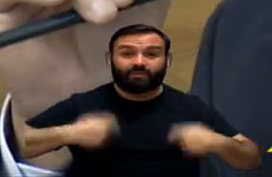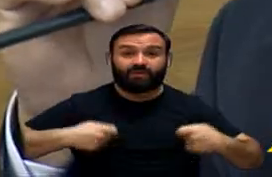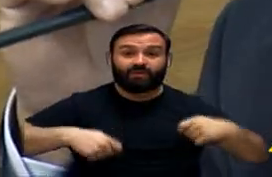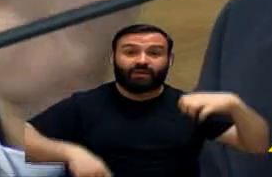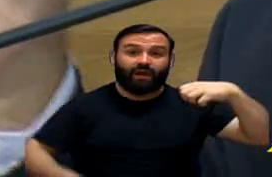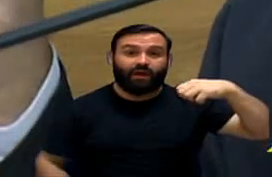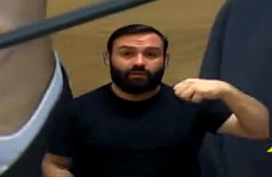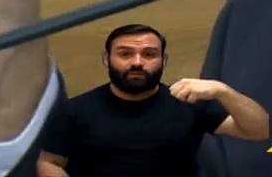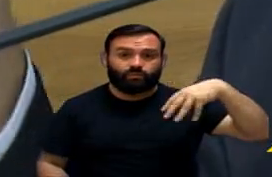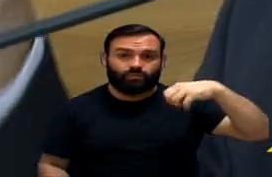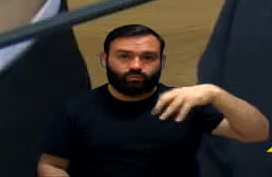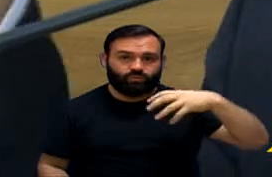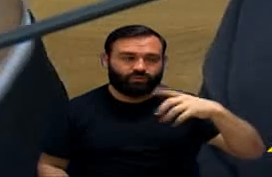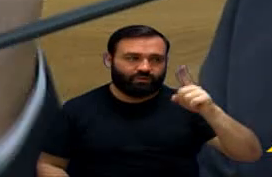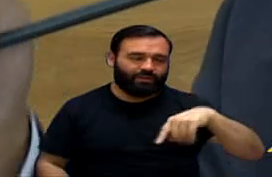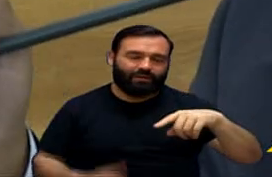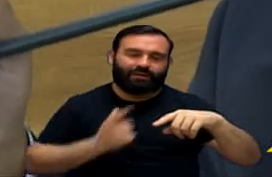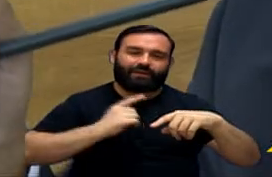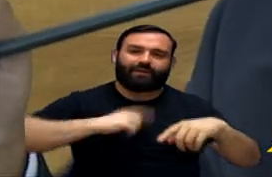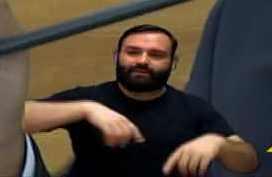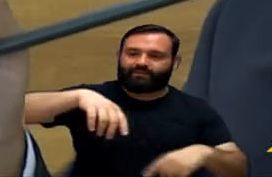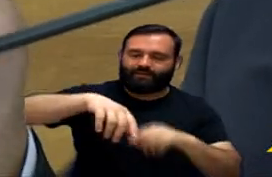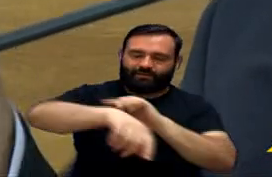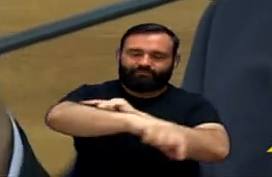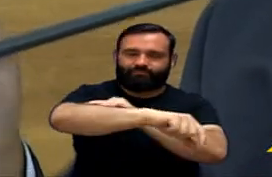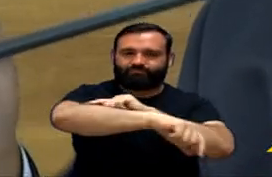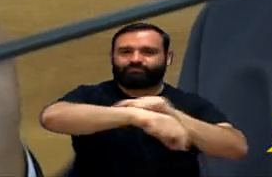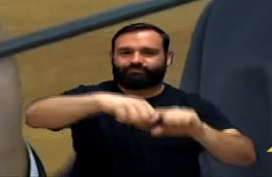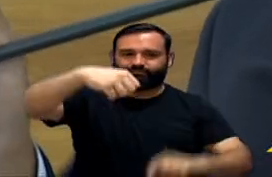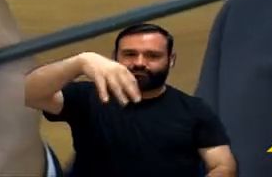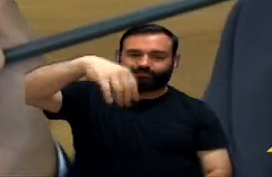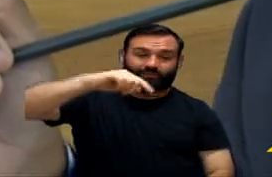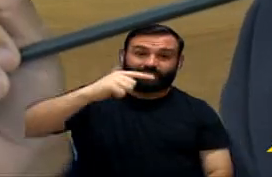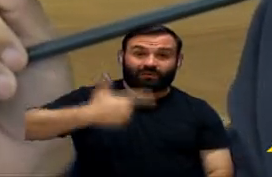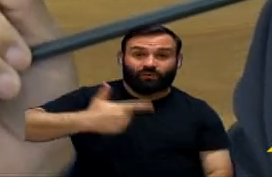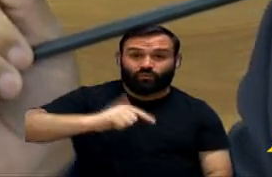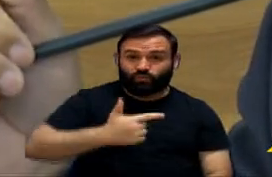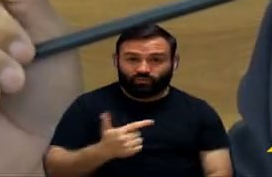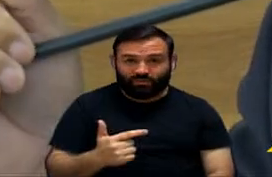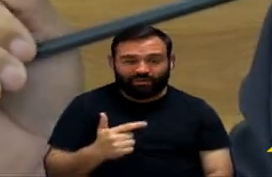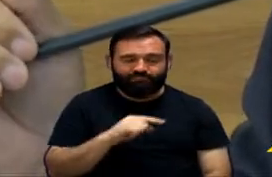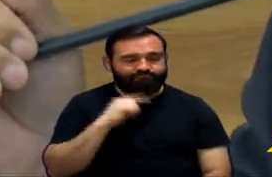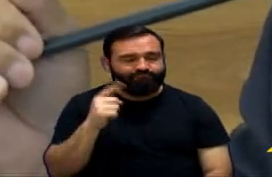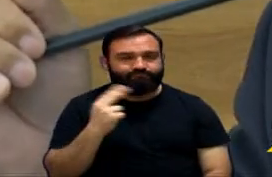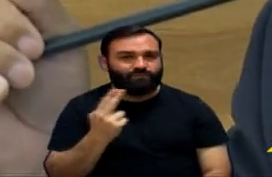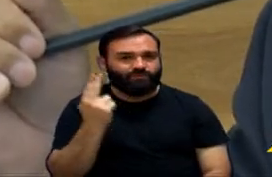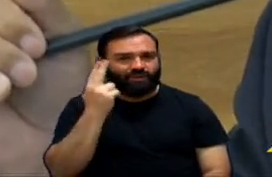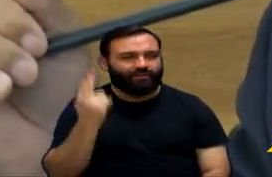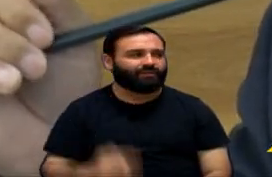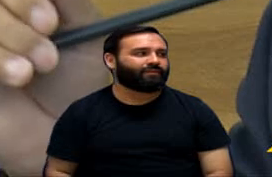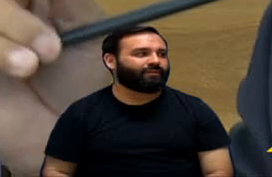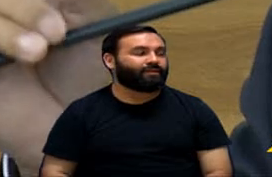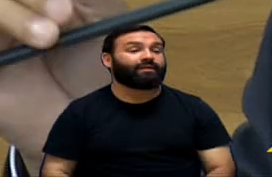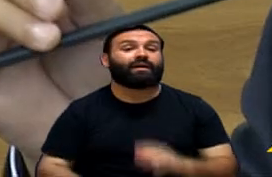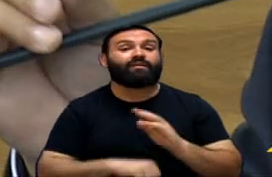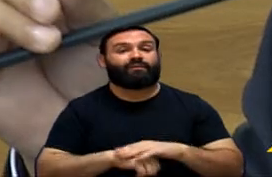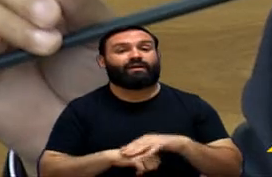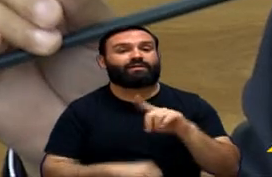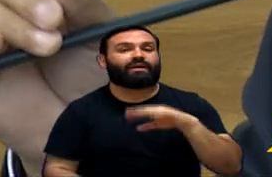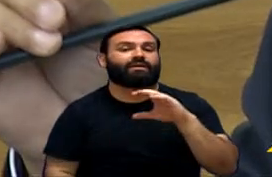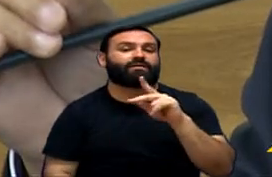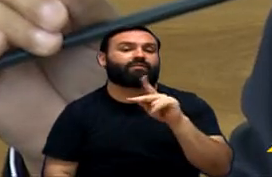iluminação eh que é os bracinhos de iluminação se não existir o secundário não tem jeito então essa quem faz é a